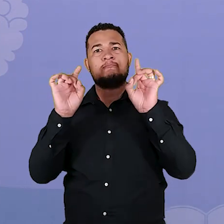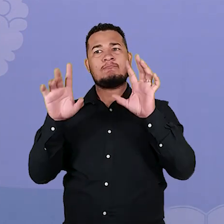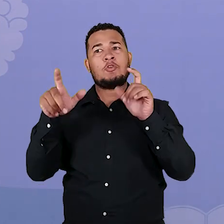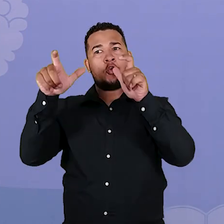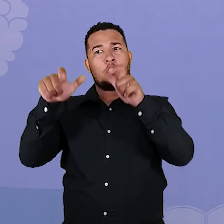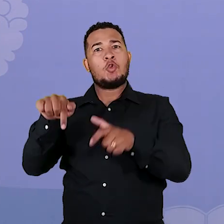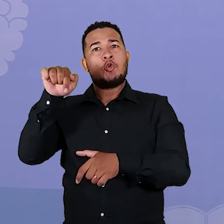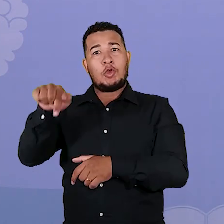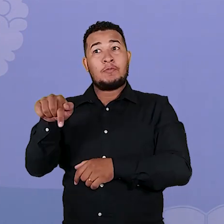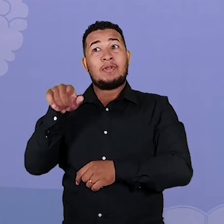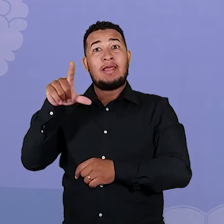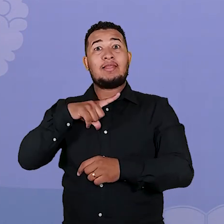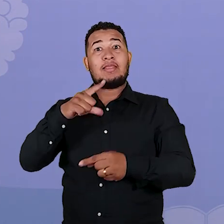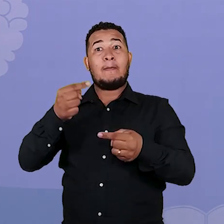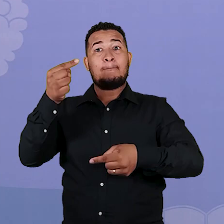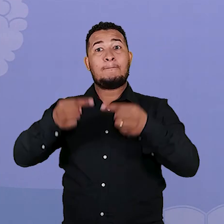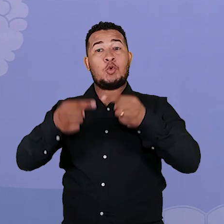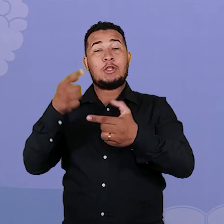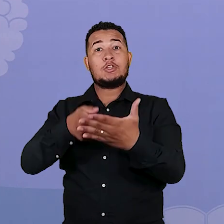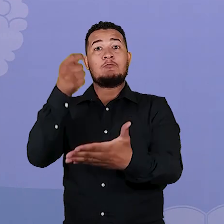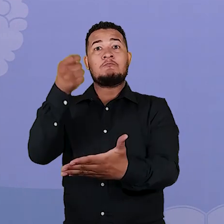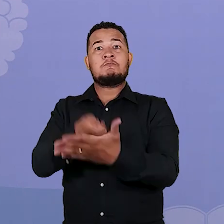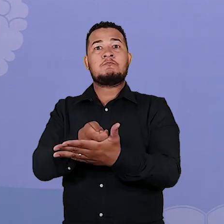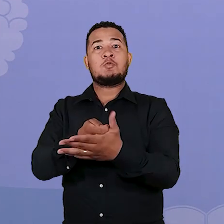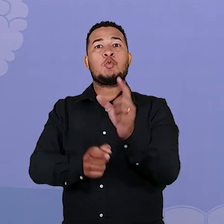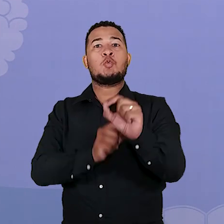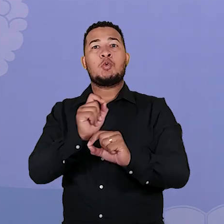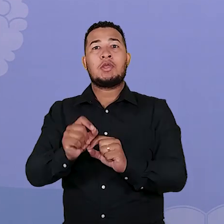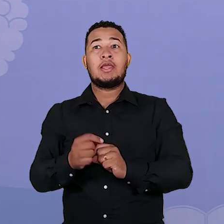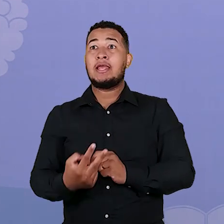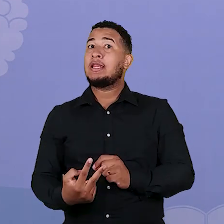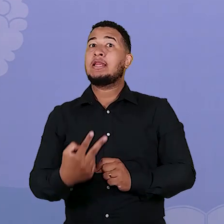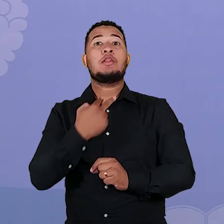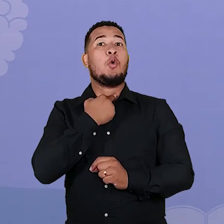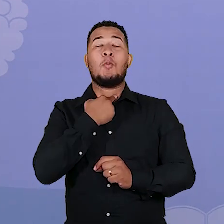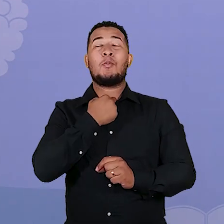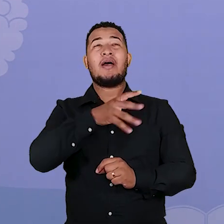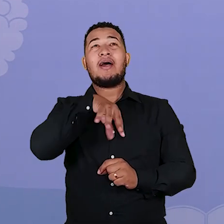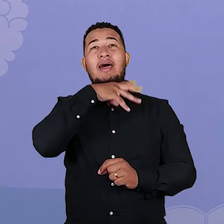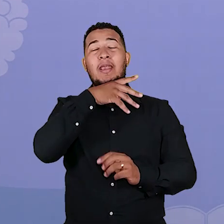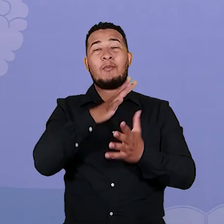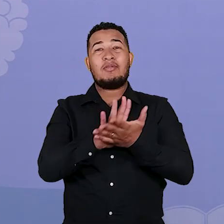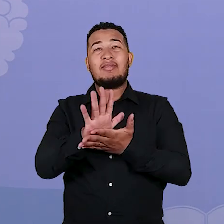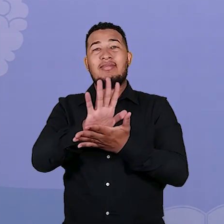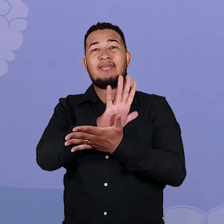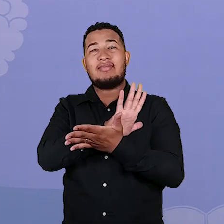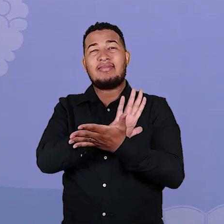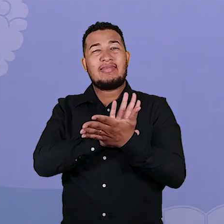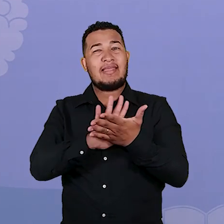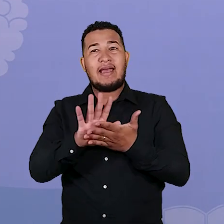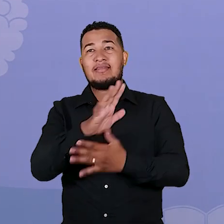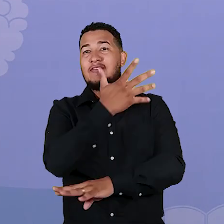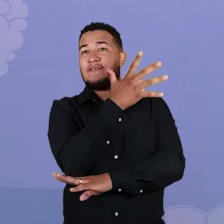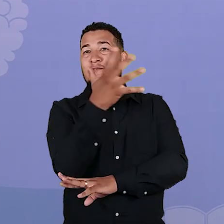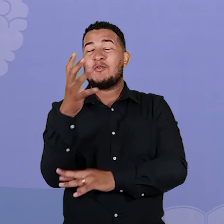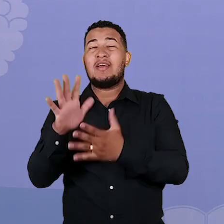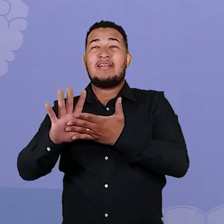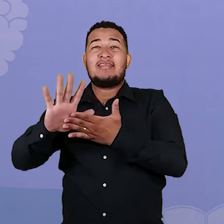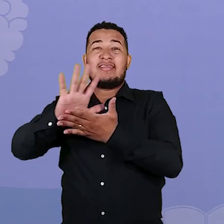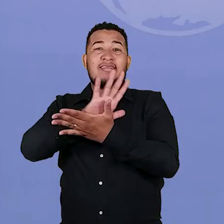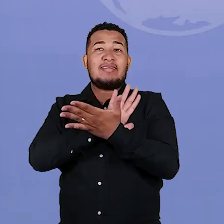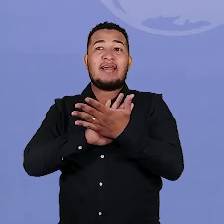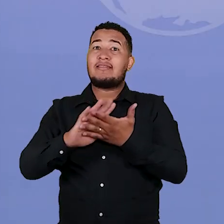flora muito únicos daquele lugar. Então, eles têm uma política muito rígida de não poder passar nenhum